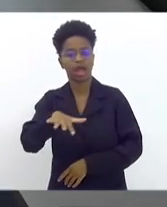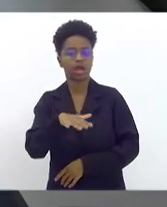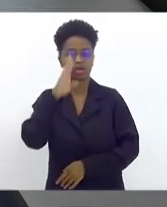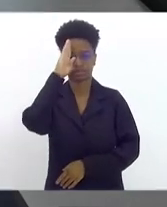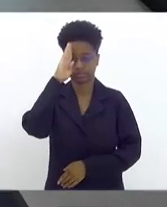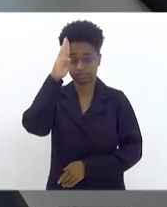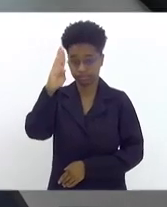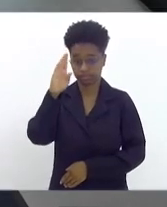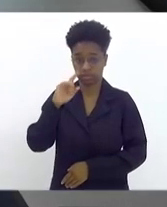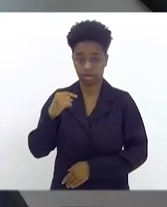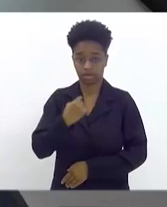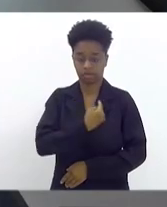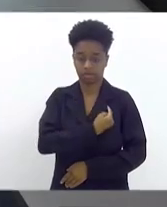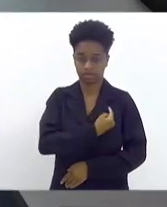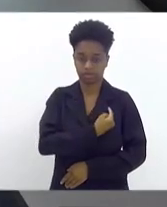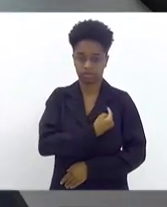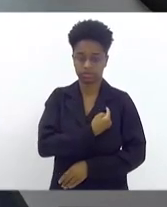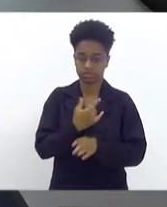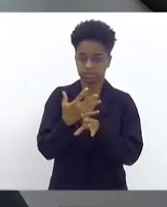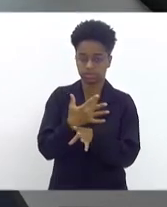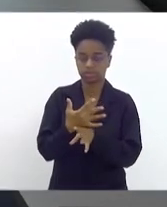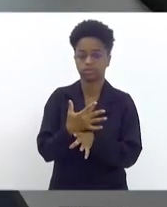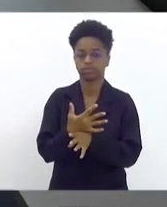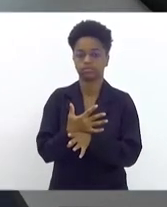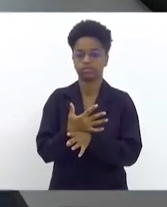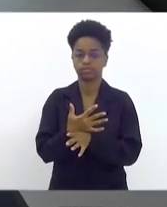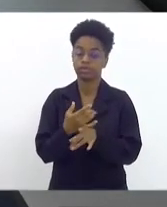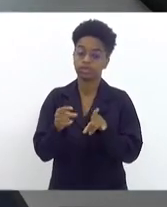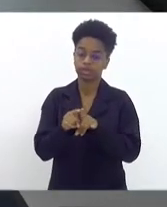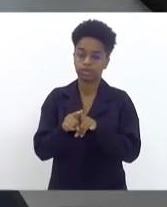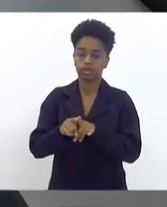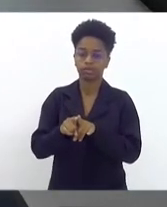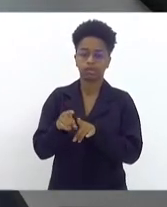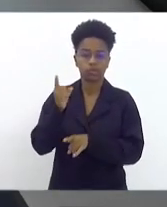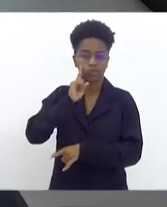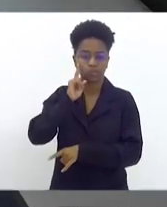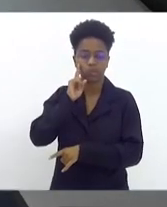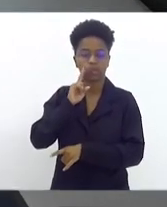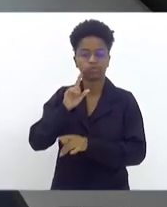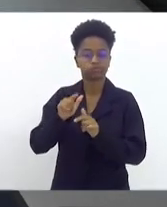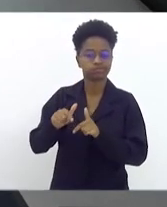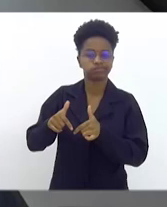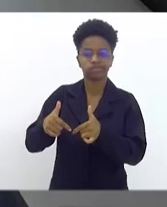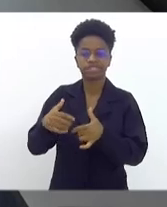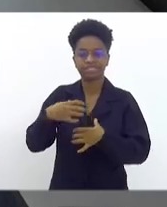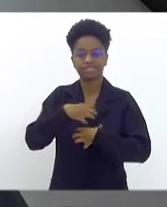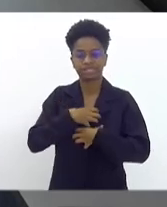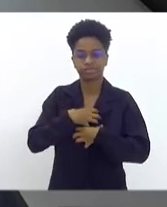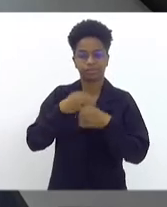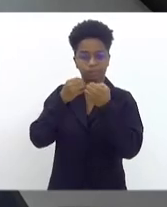fundamentais para a nossa cidade e que se vêm diuturnamente aviltados por